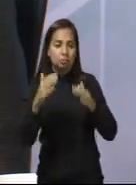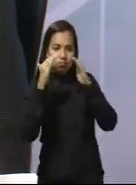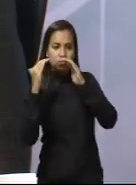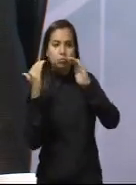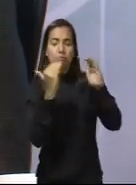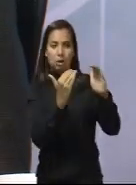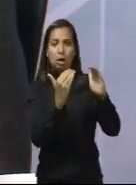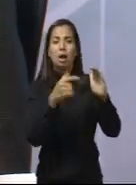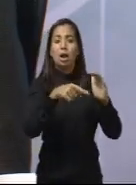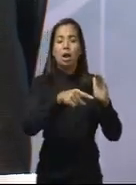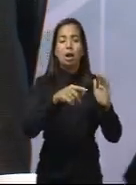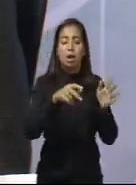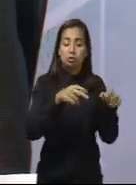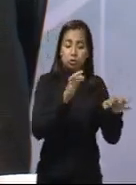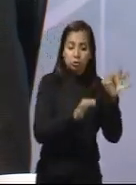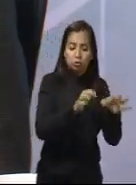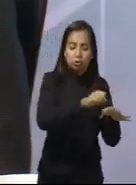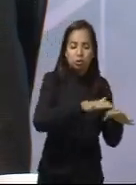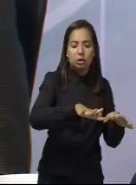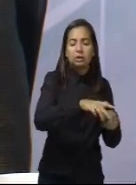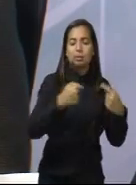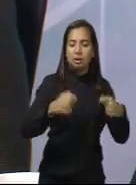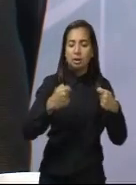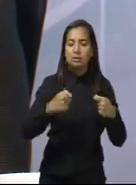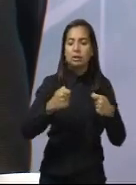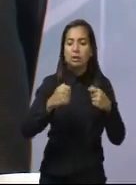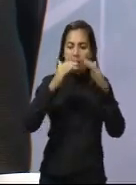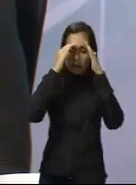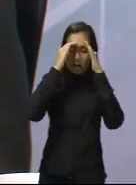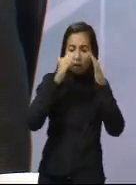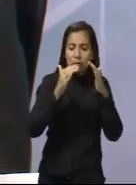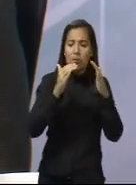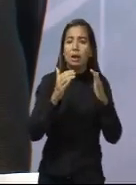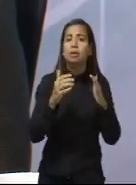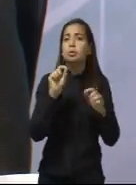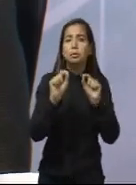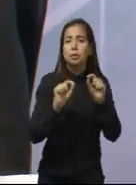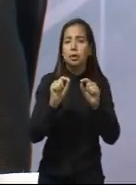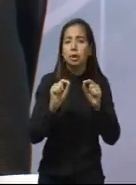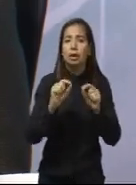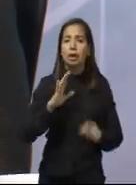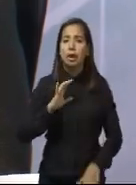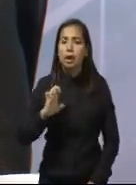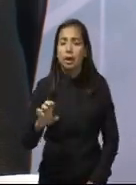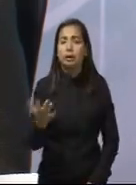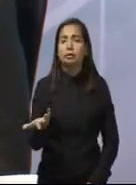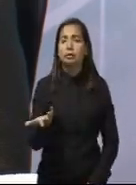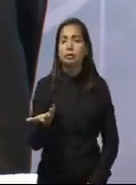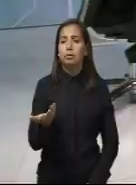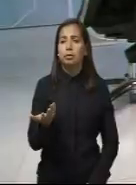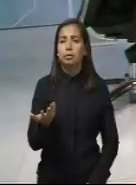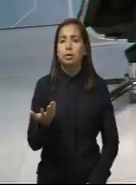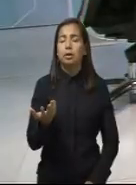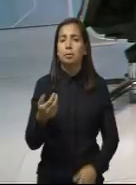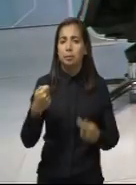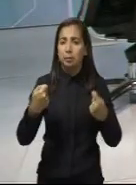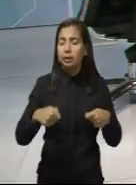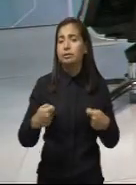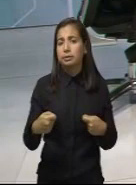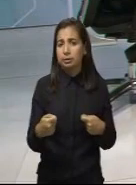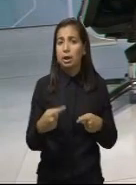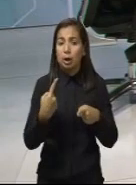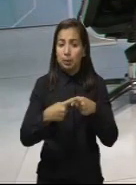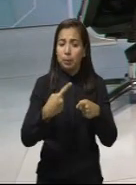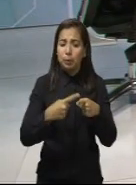si própria, a certos princípios, valores éticos, que não colocassem em risco a sua... Porque ela está